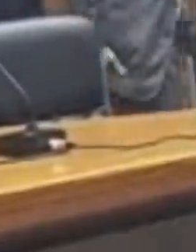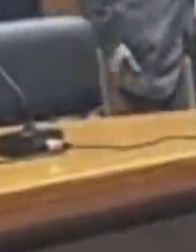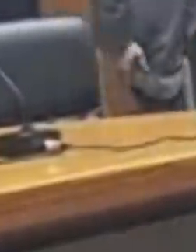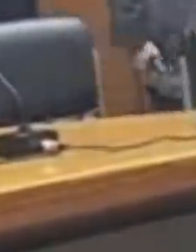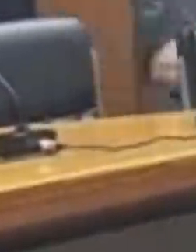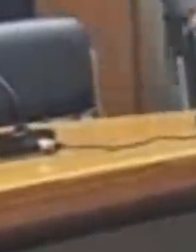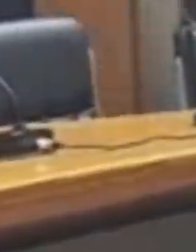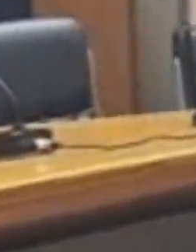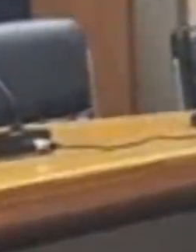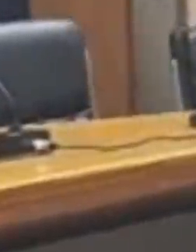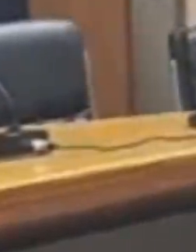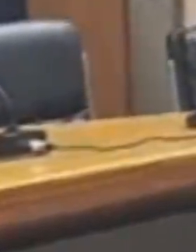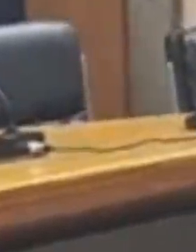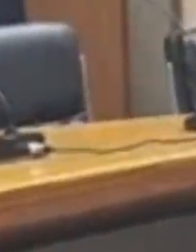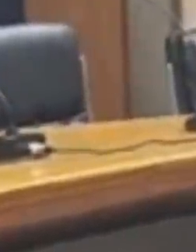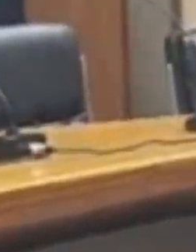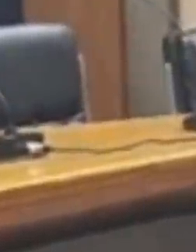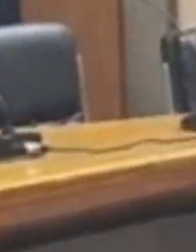das eleições,